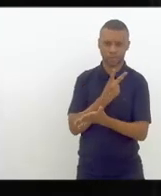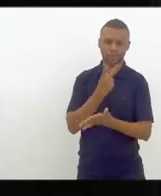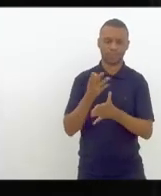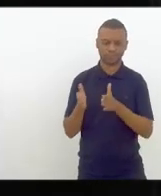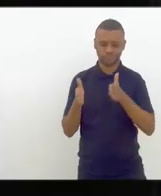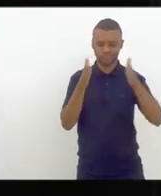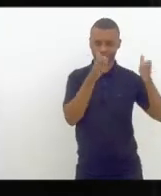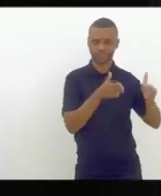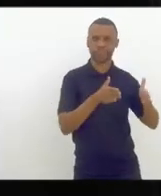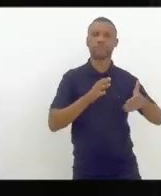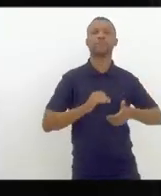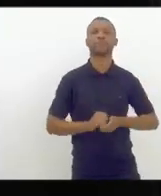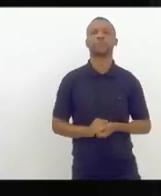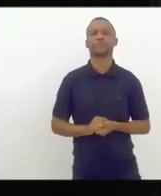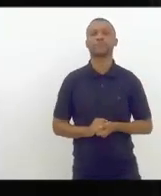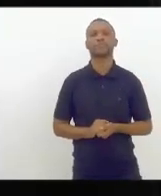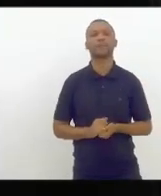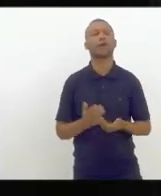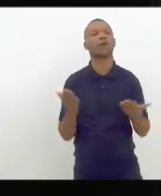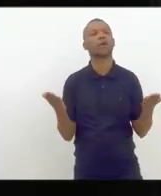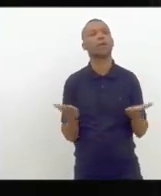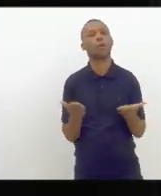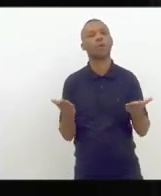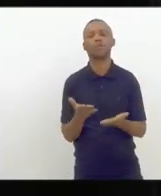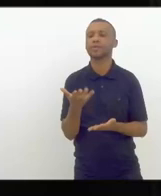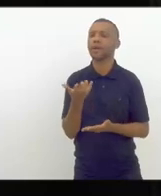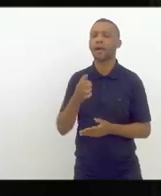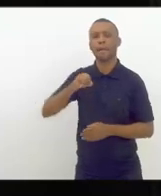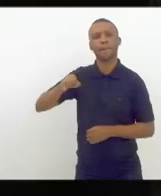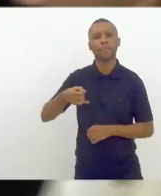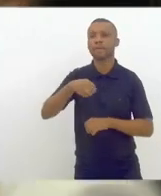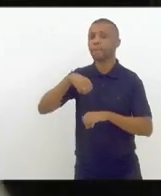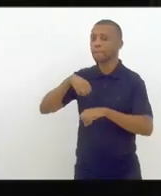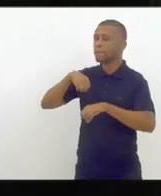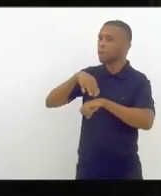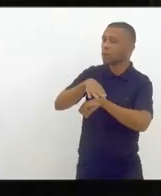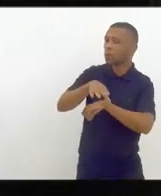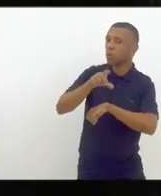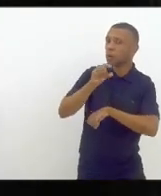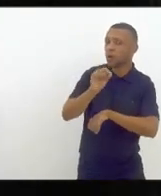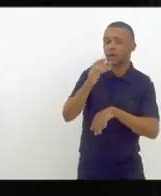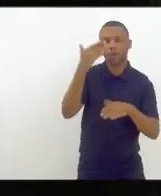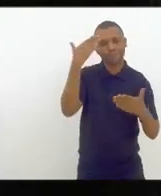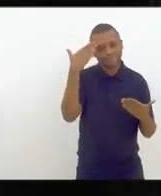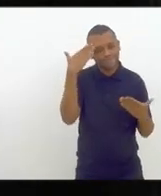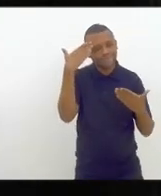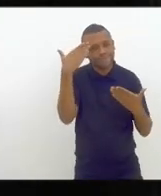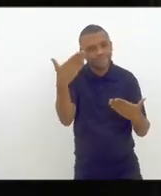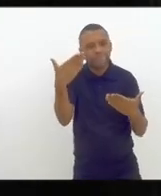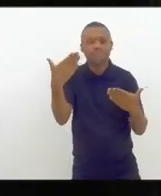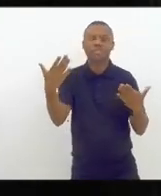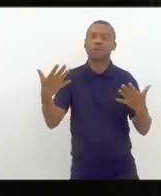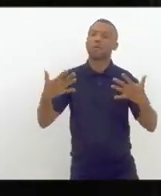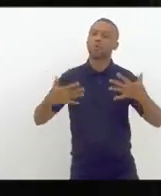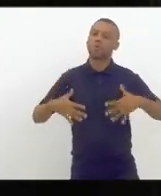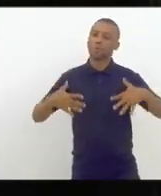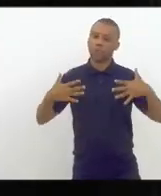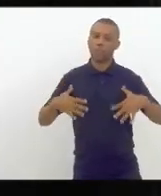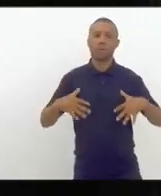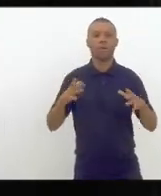Quero aqui trazer no dia de hoje o agradecimento, a gratidão